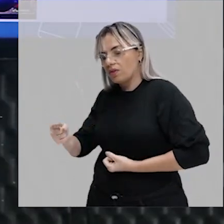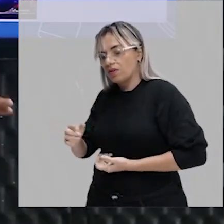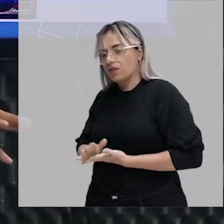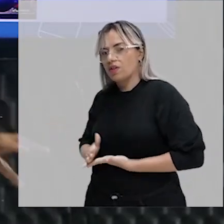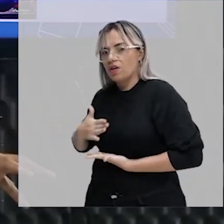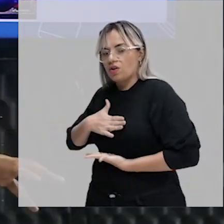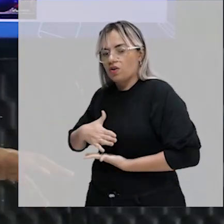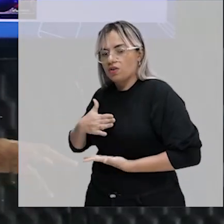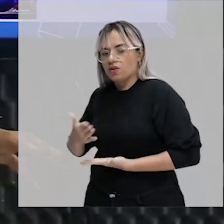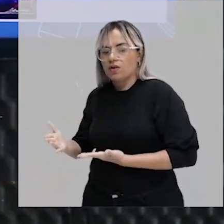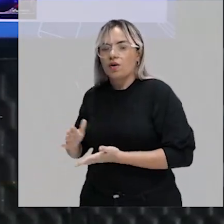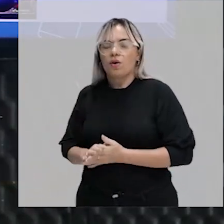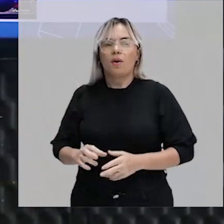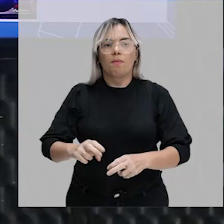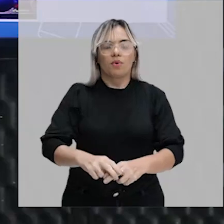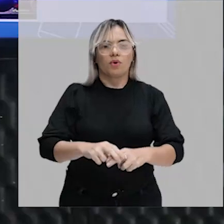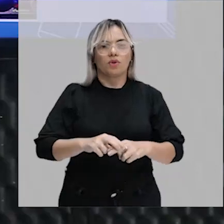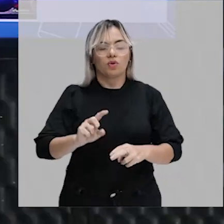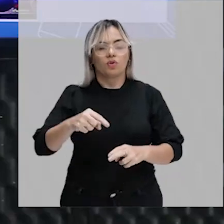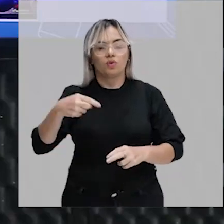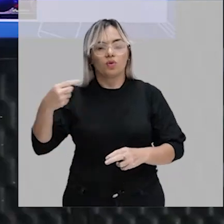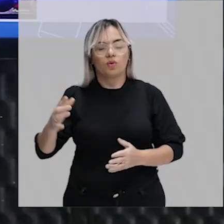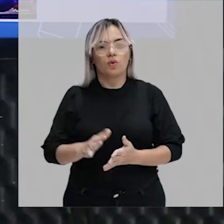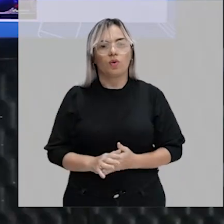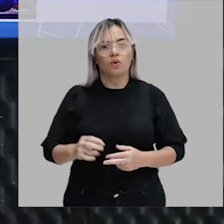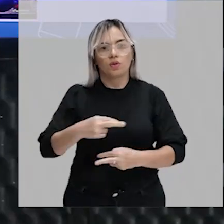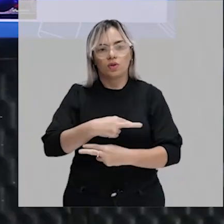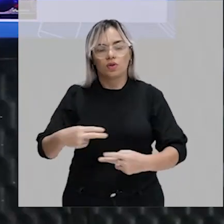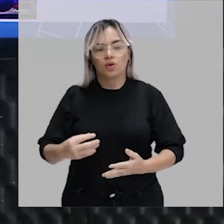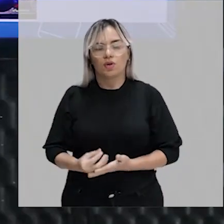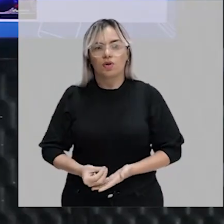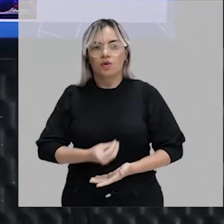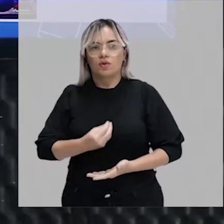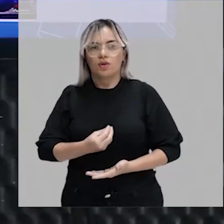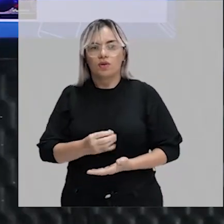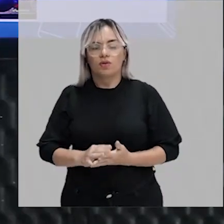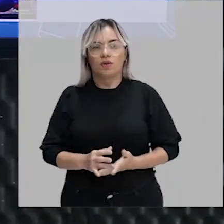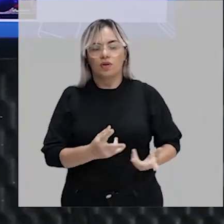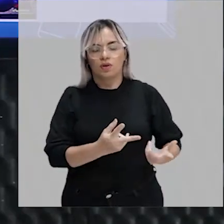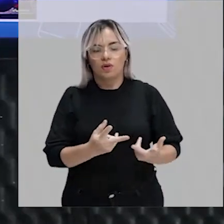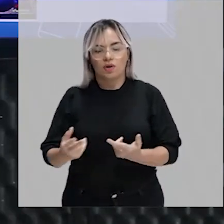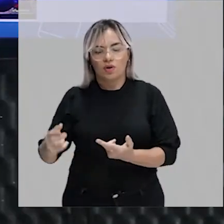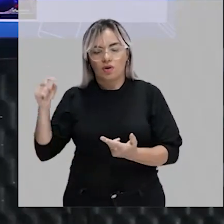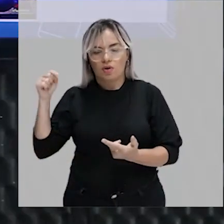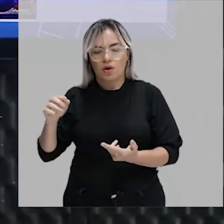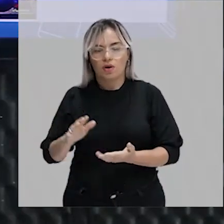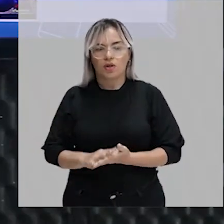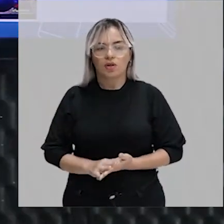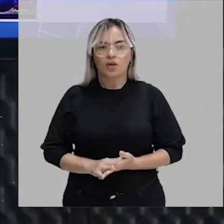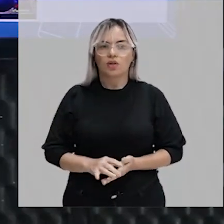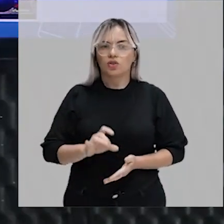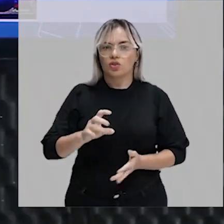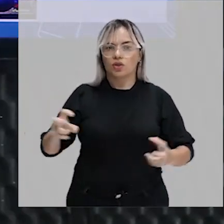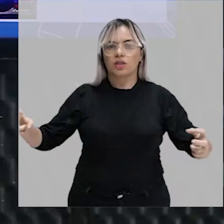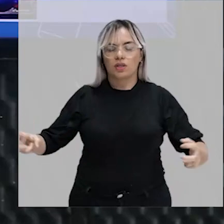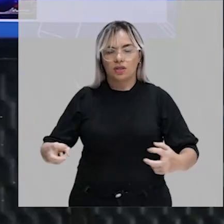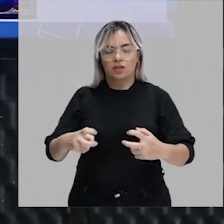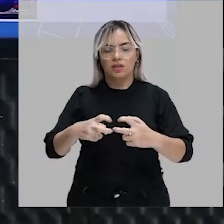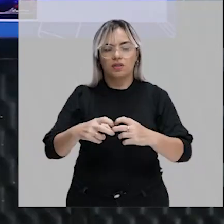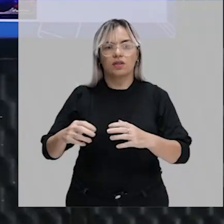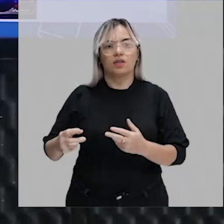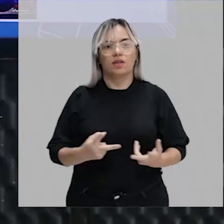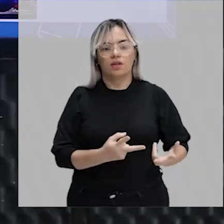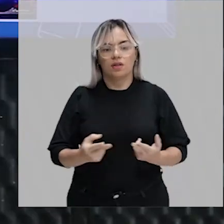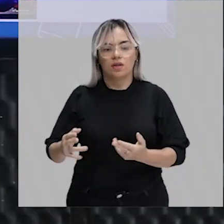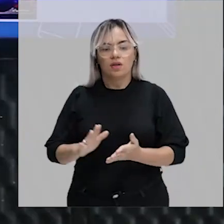não vai se acasalar com outros que têm um comportamento diferente, tá? E, por consequência, o zigoto não vai se